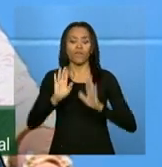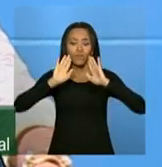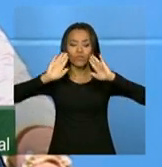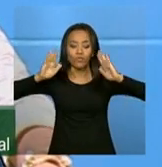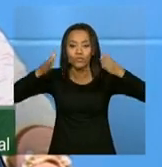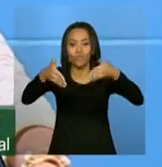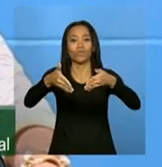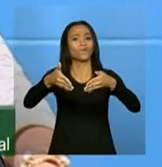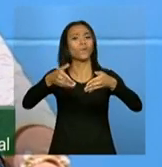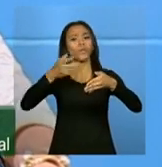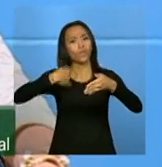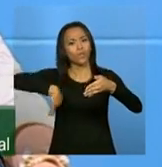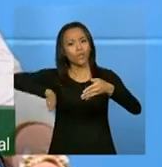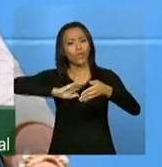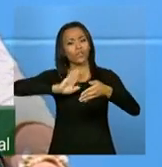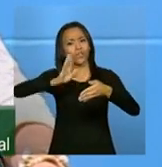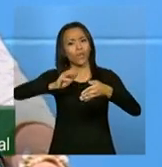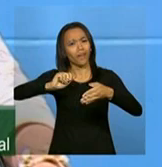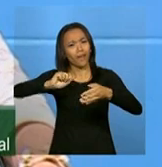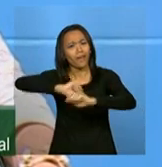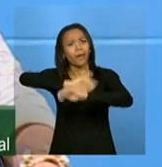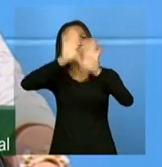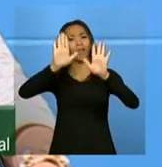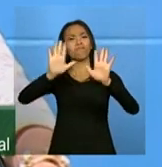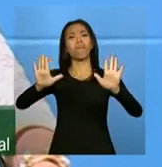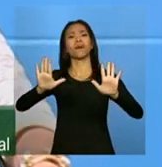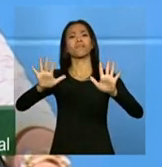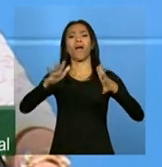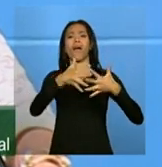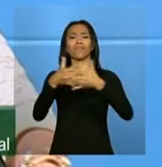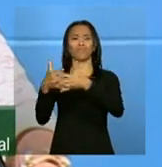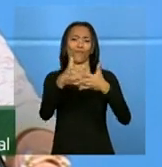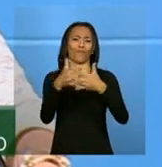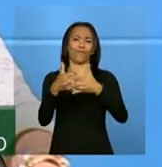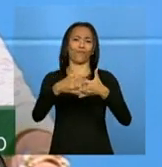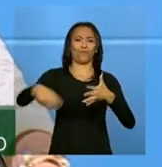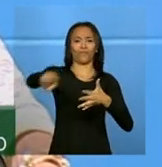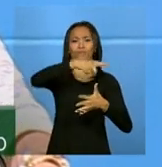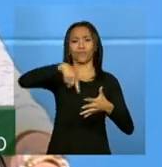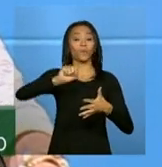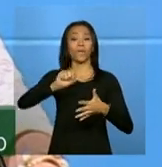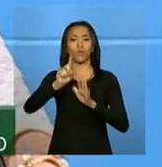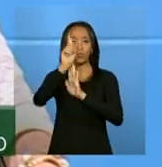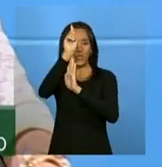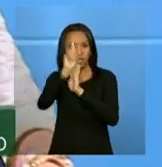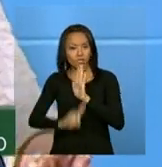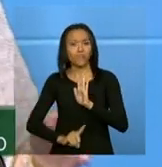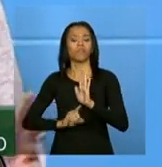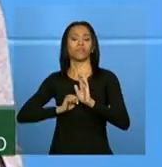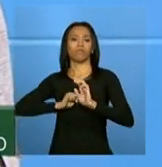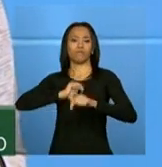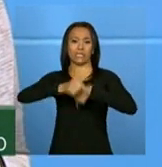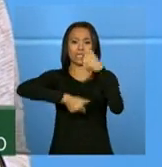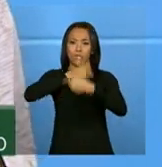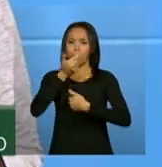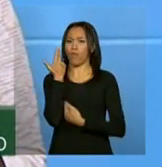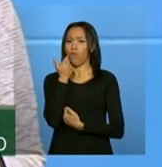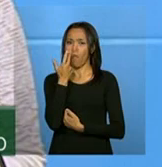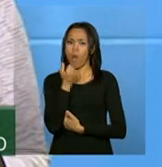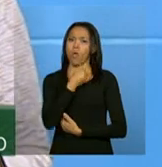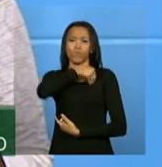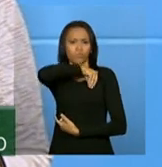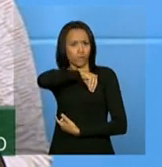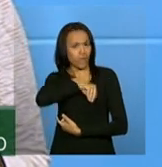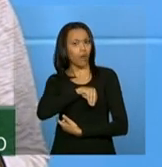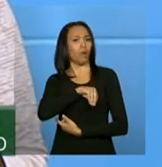necessário sobre o que já deveria ser óbvio, mas ainda assim não é. O direito a um trabalho normal, seguro, com salários decentes,